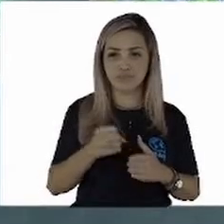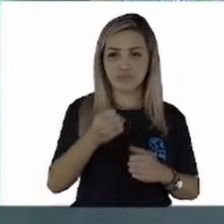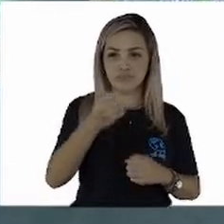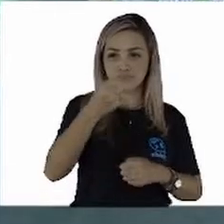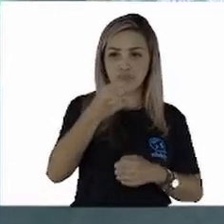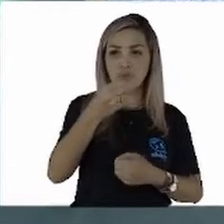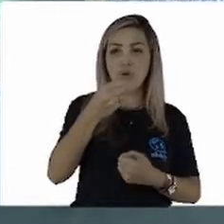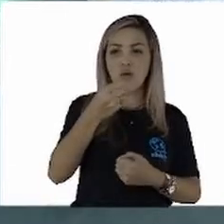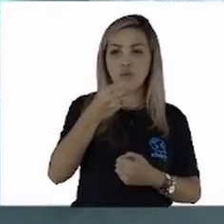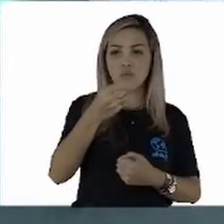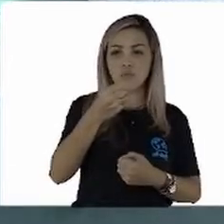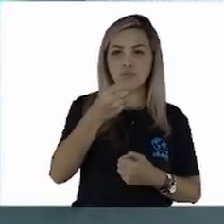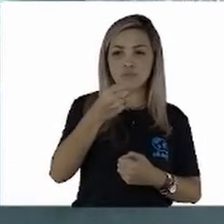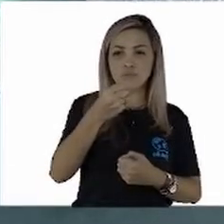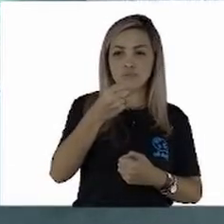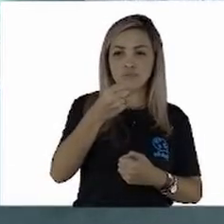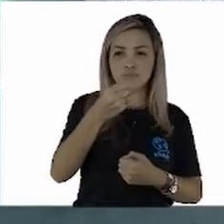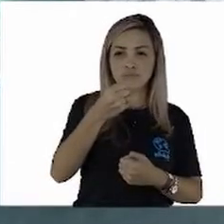cima ou embaixo?